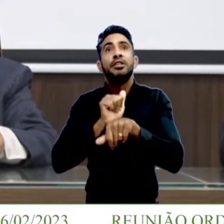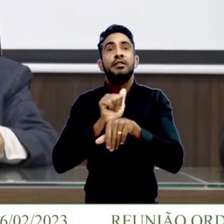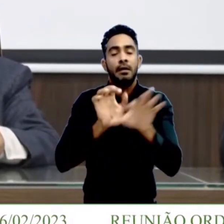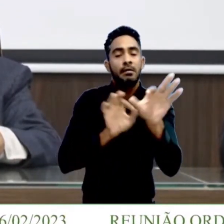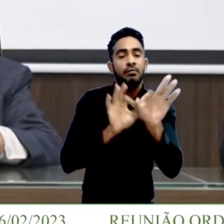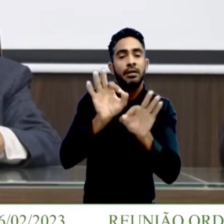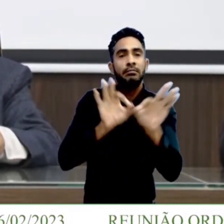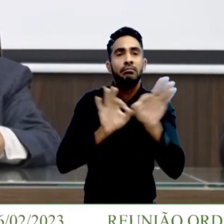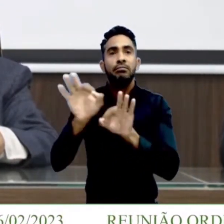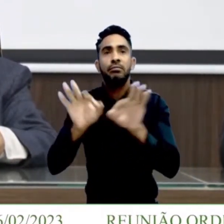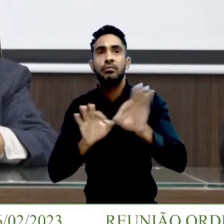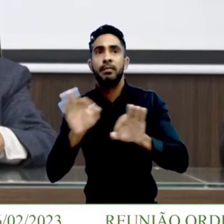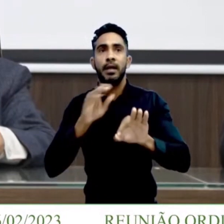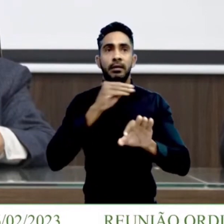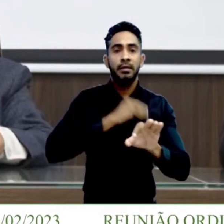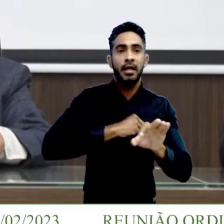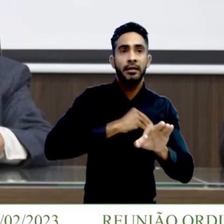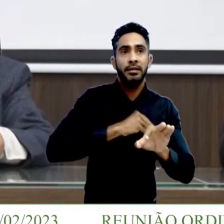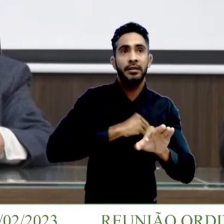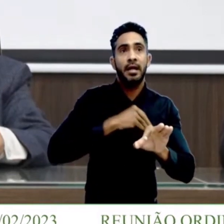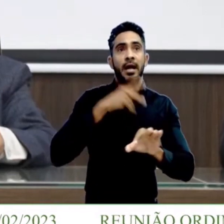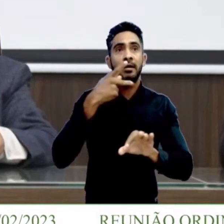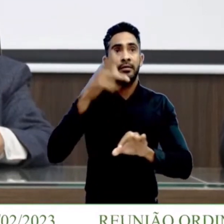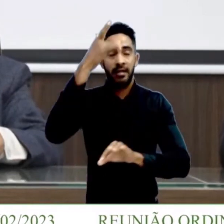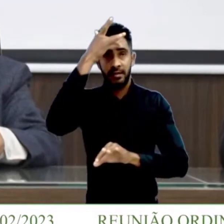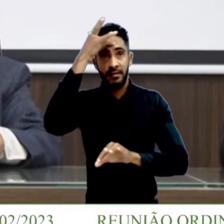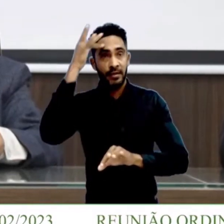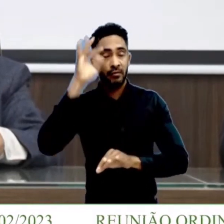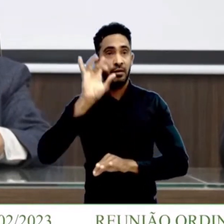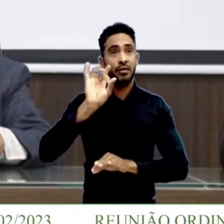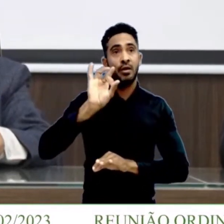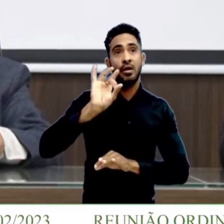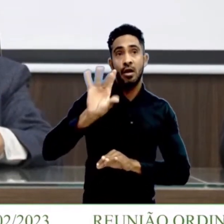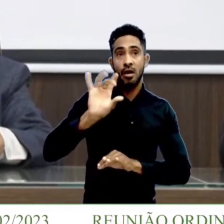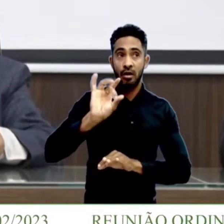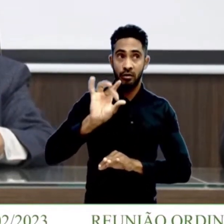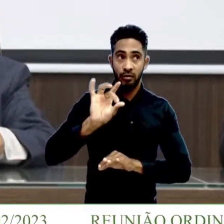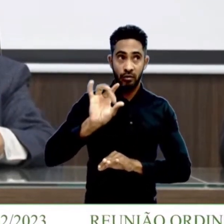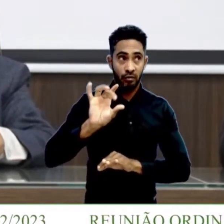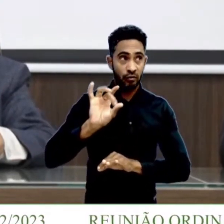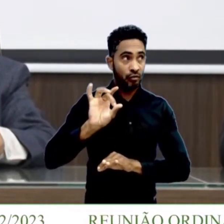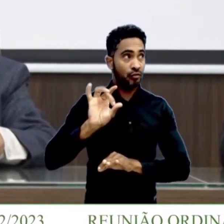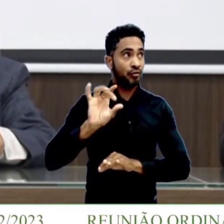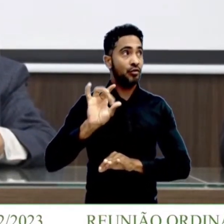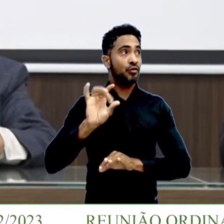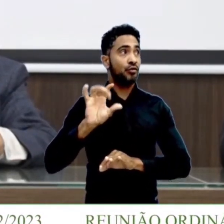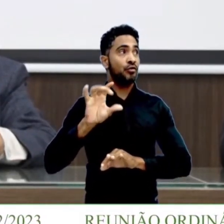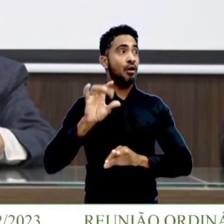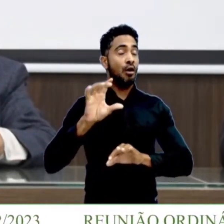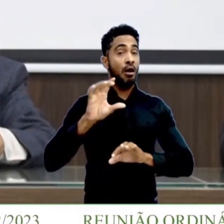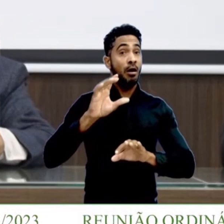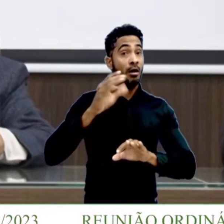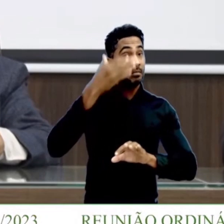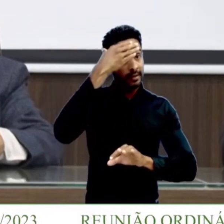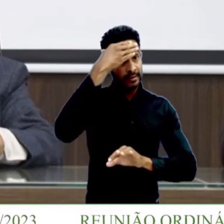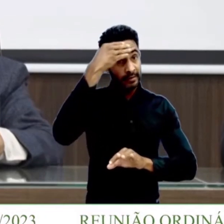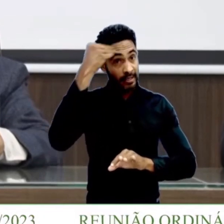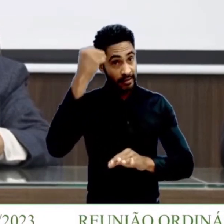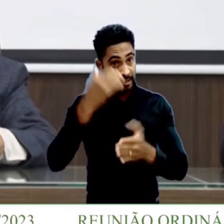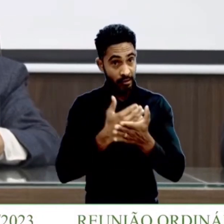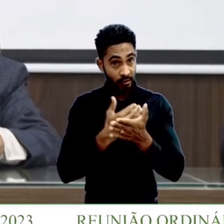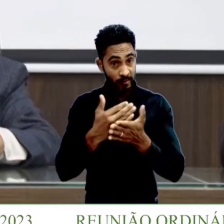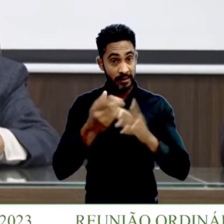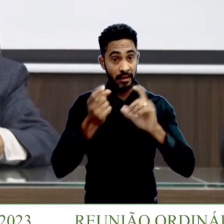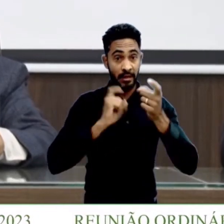de cargos e salários. Só para não passar em branco, antes da gente iniciar a